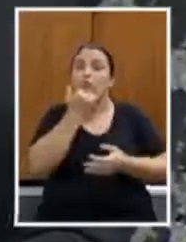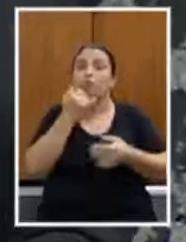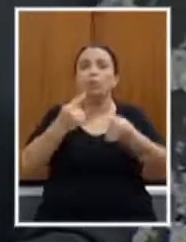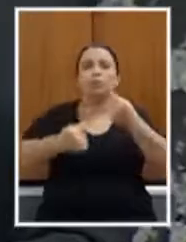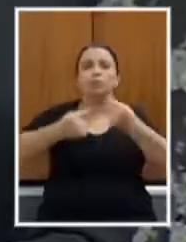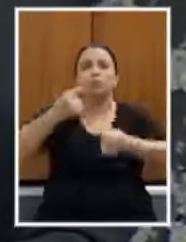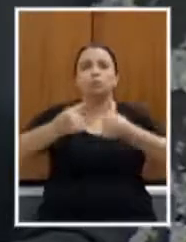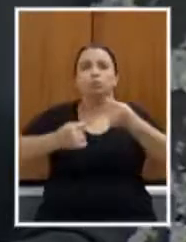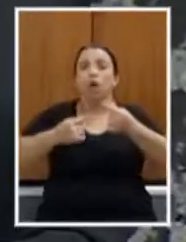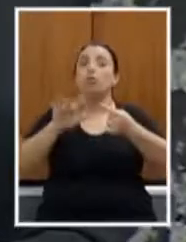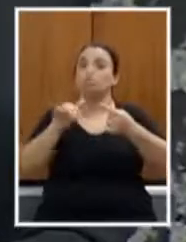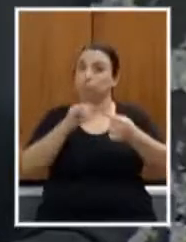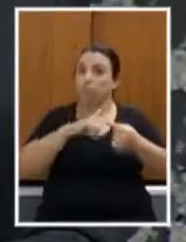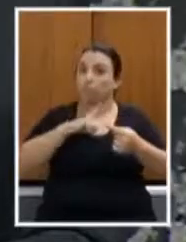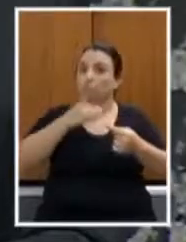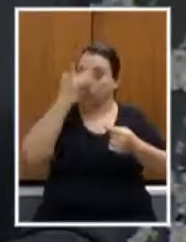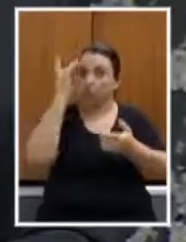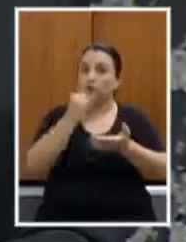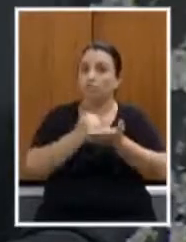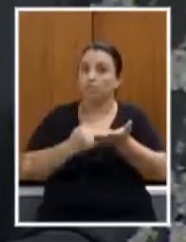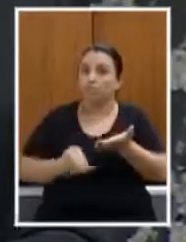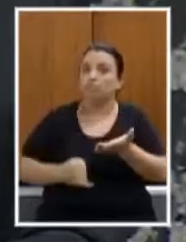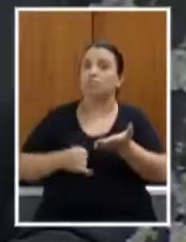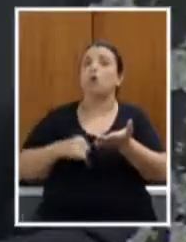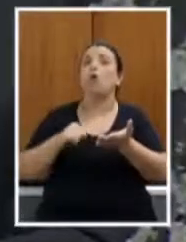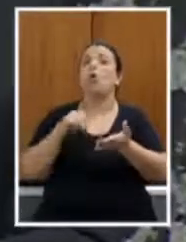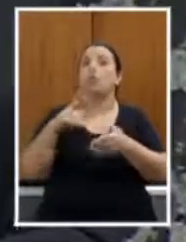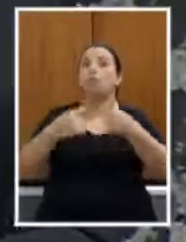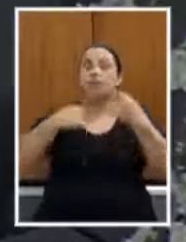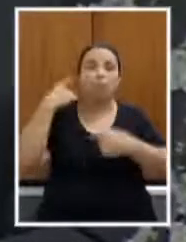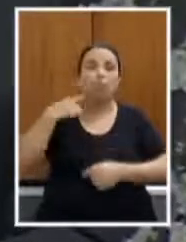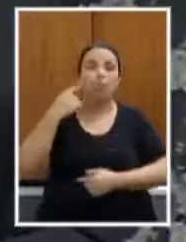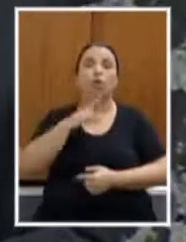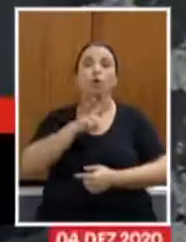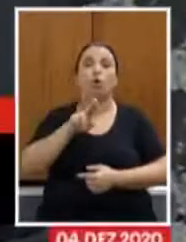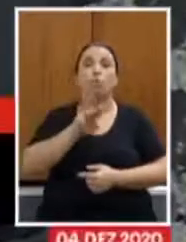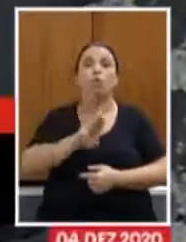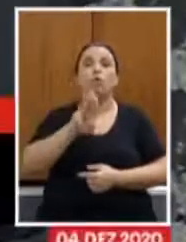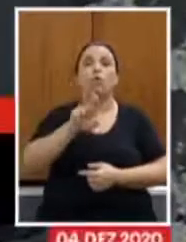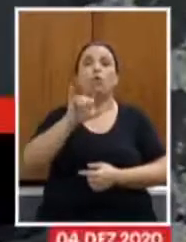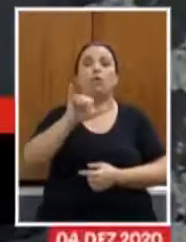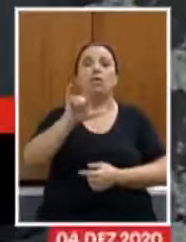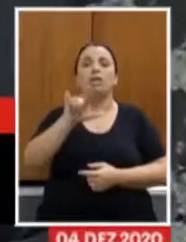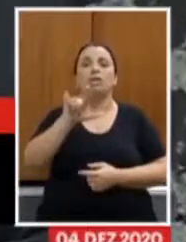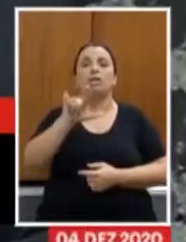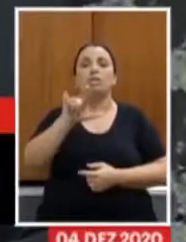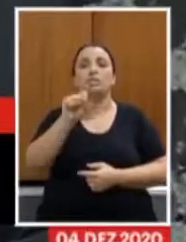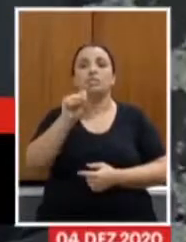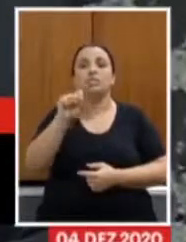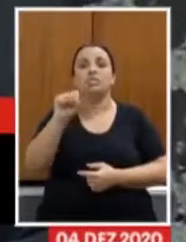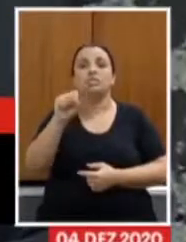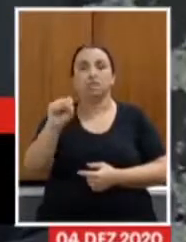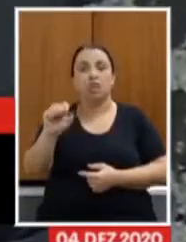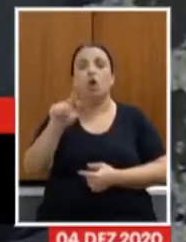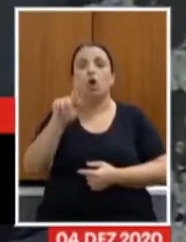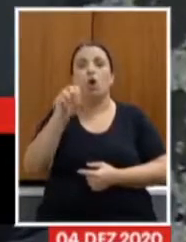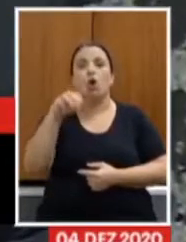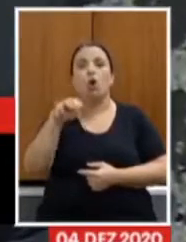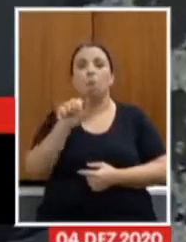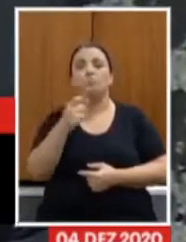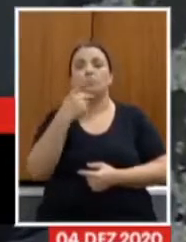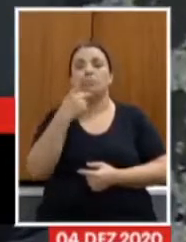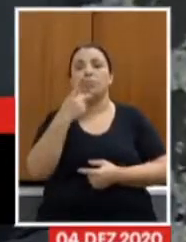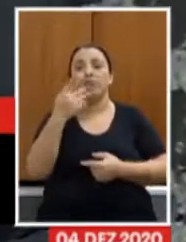com a palavra, deputado Ulisses Gomes. Com a palavra, deputado Ulisses Gomes, para